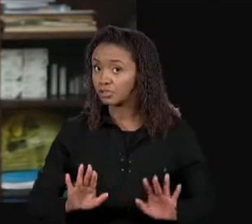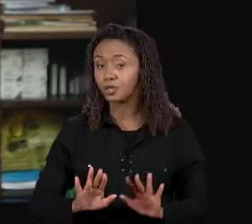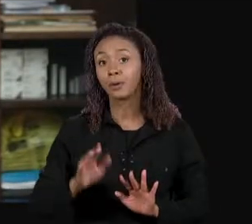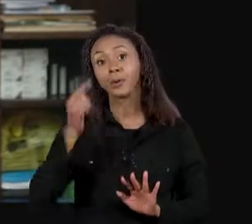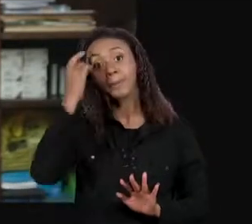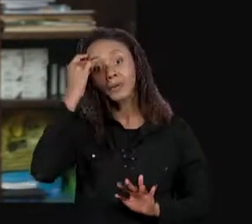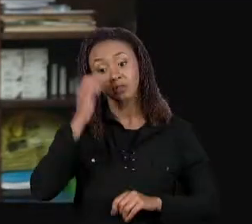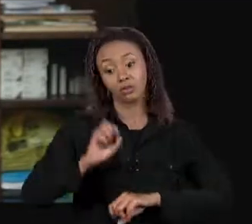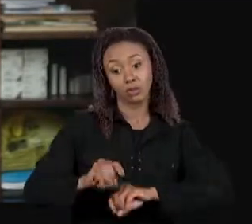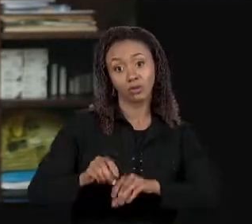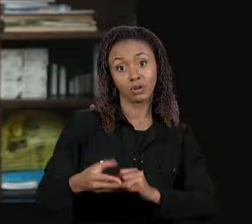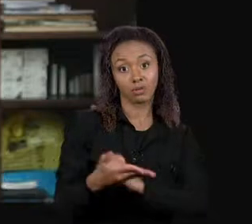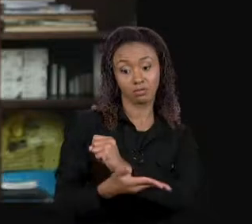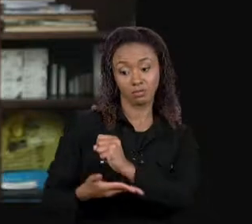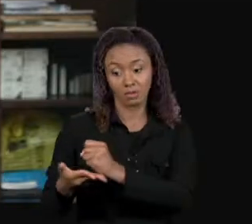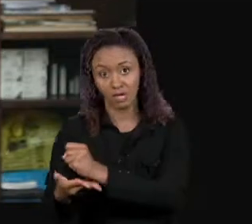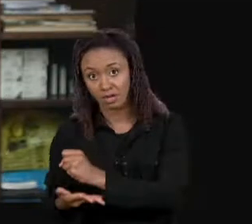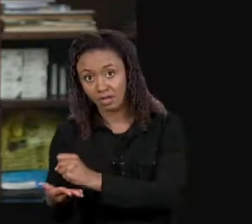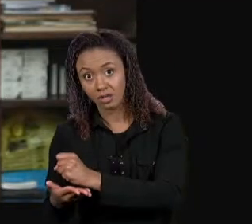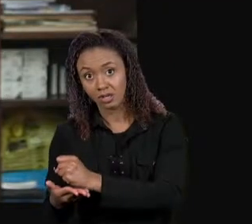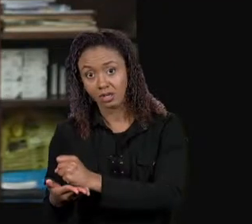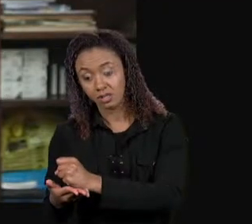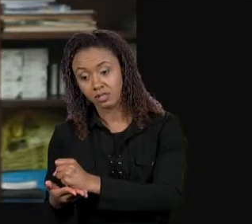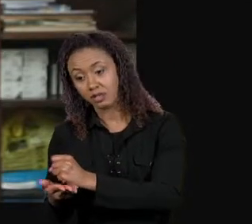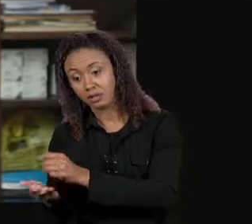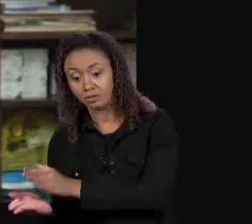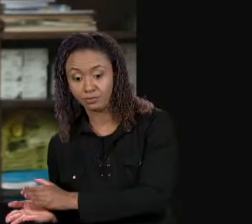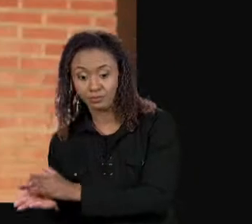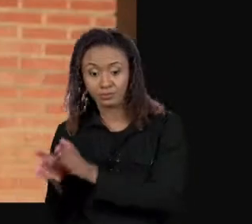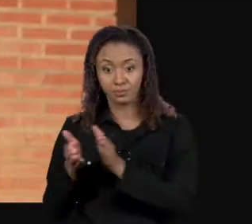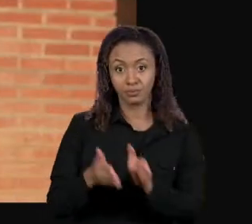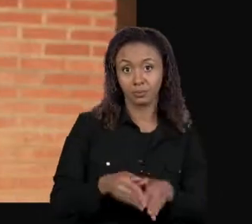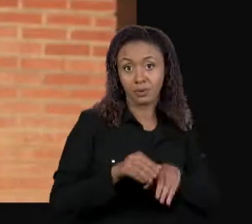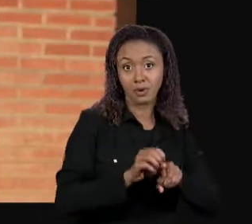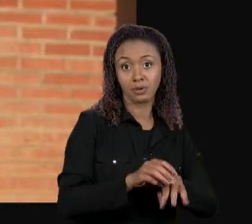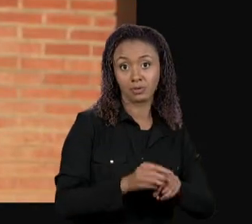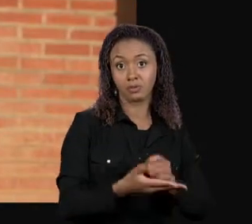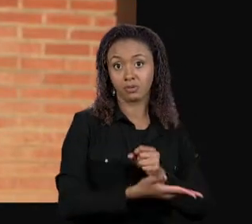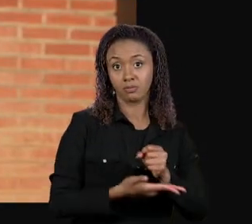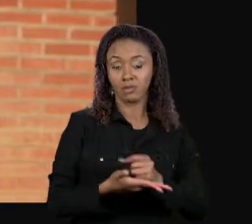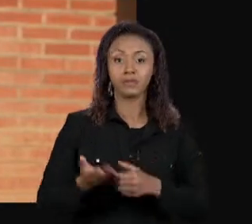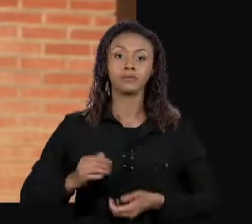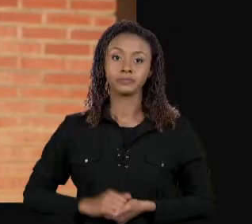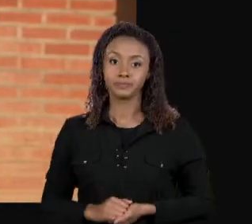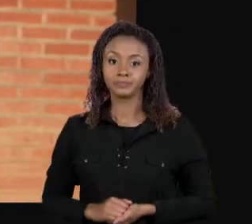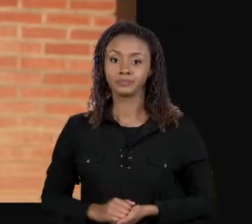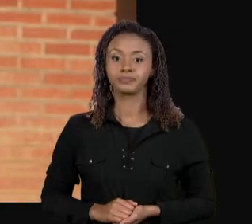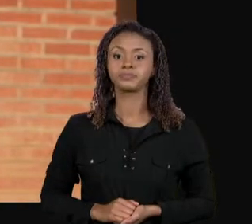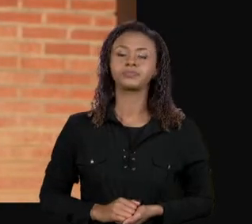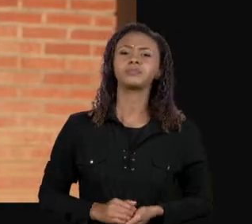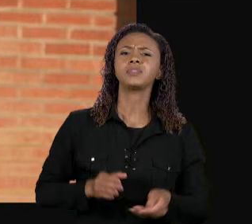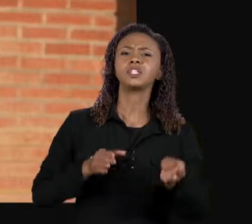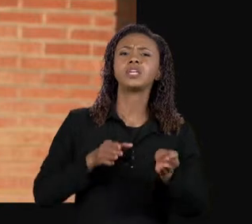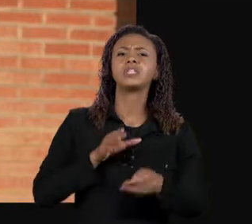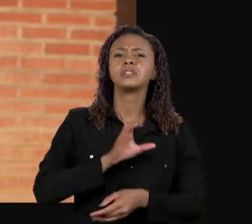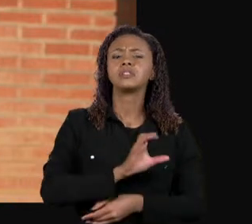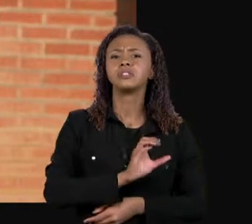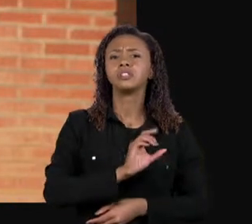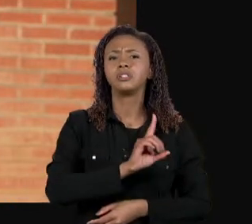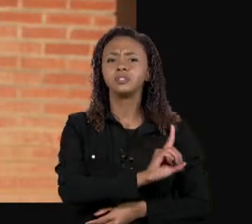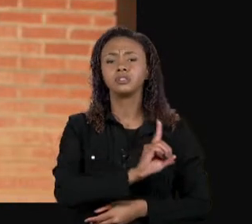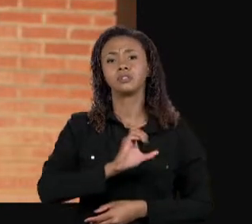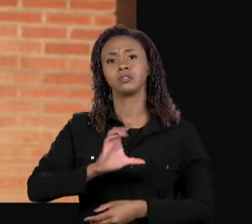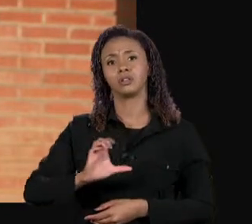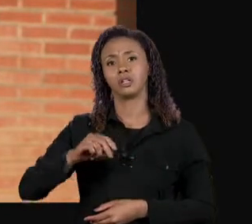Educação Básica, para, né, a educação básica. As diretrizes curriculares nacionais para a educação